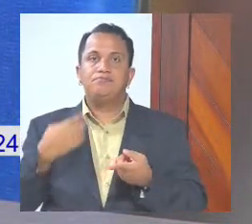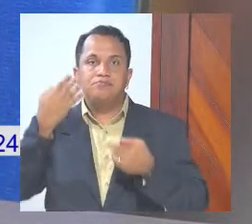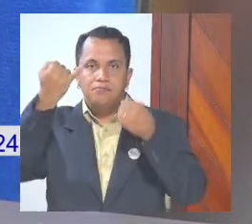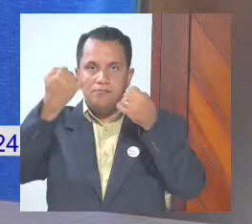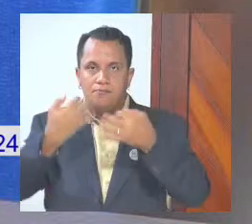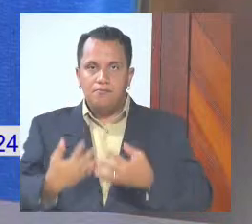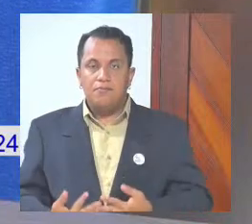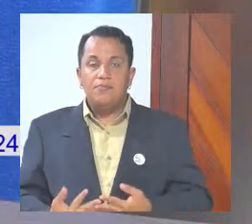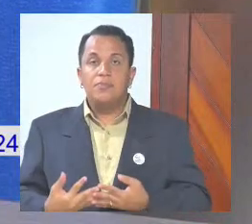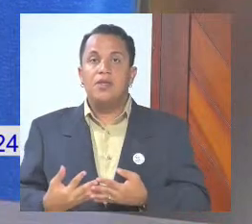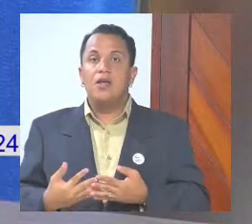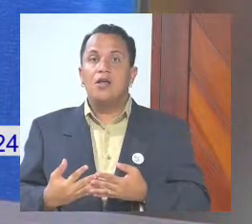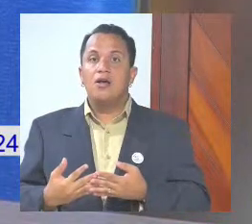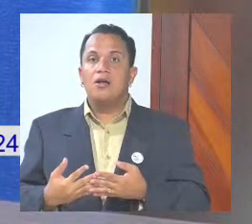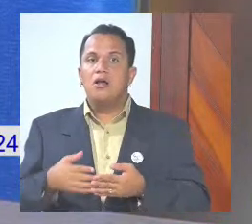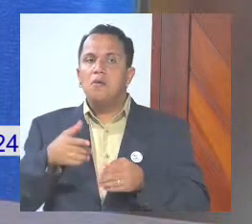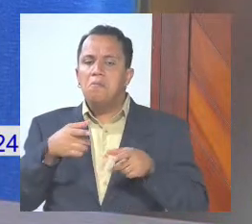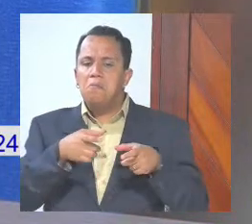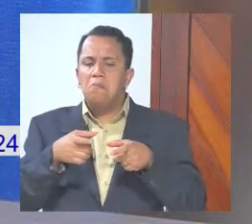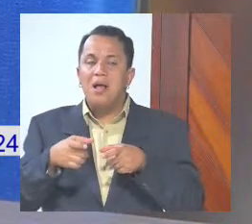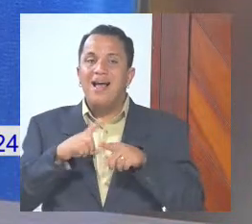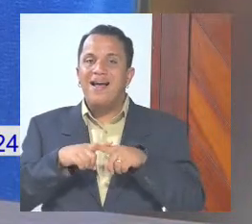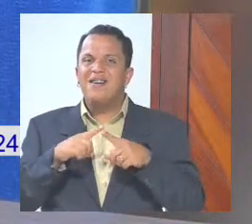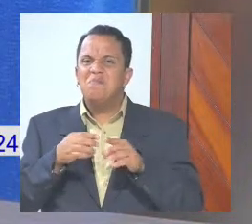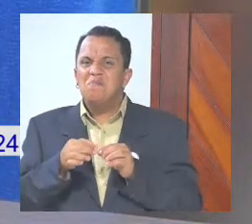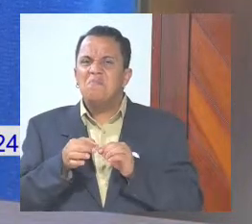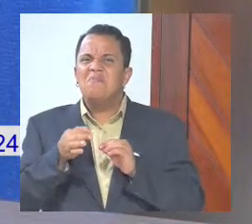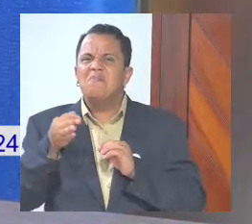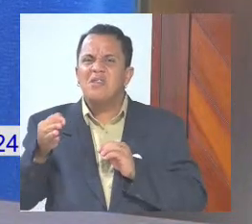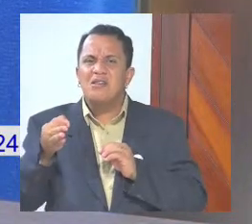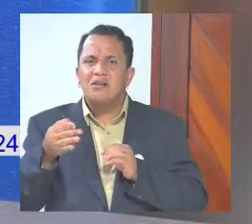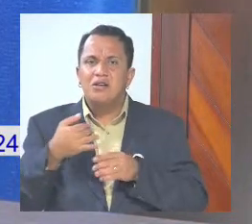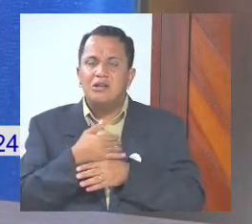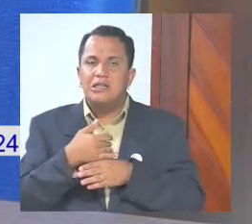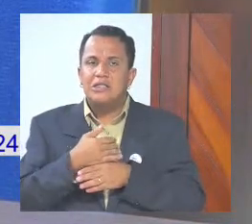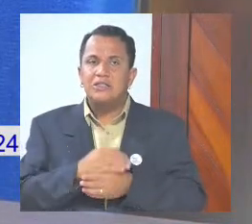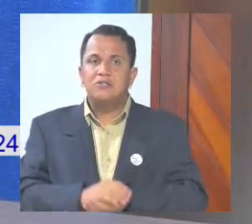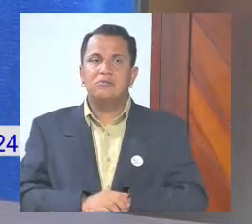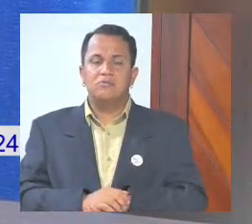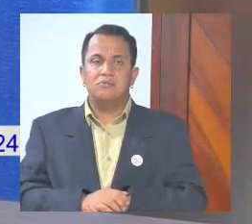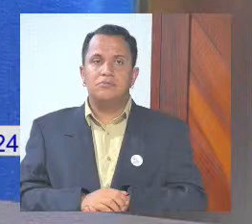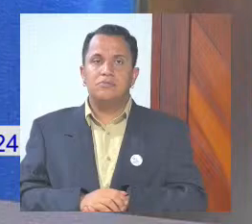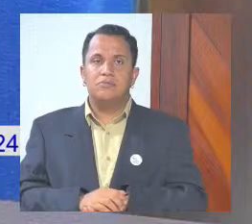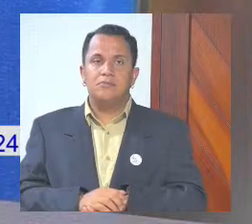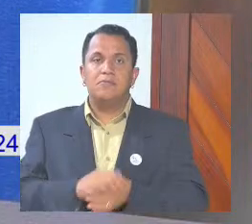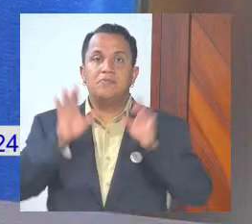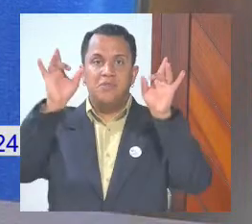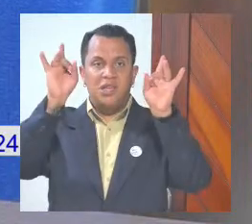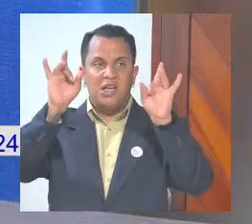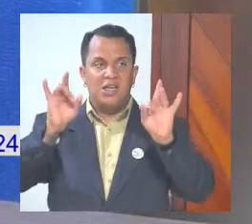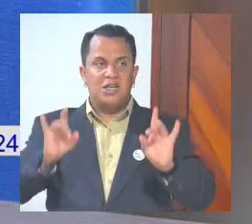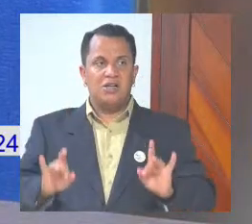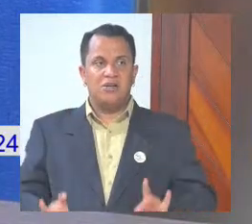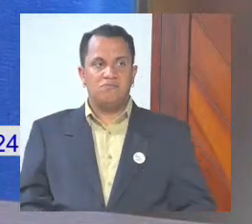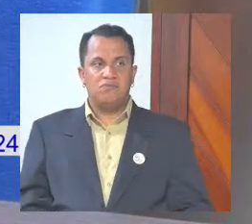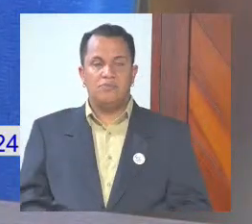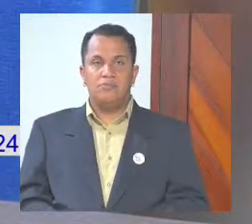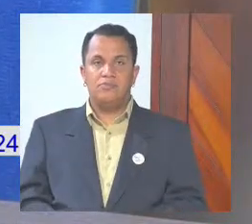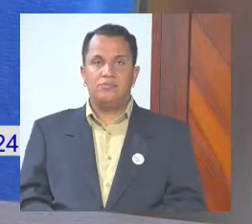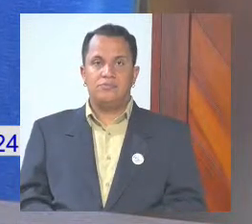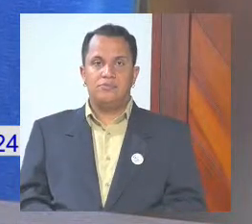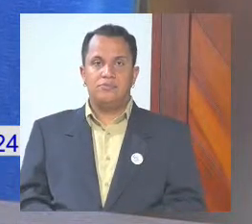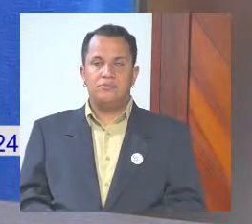citadas para atendimento aos bairros mais afastados do centro da cidade, em especial as